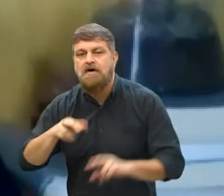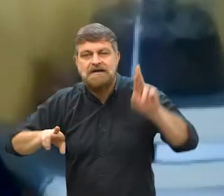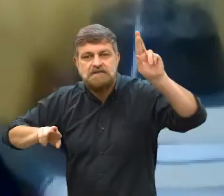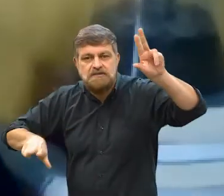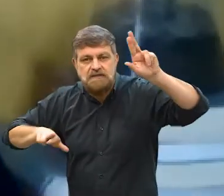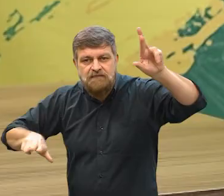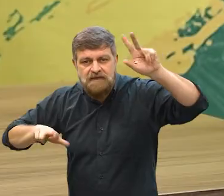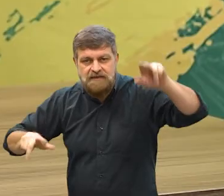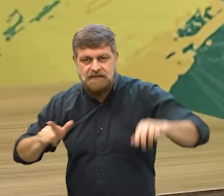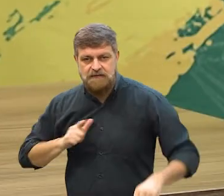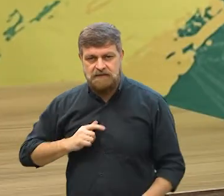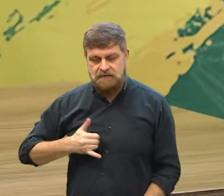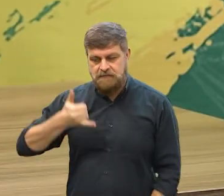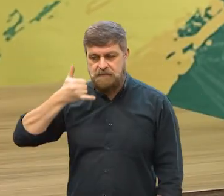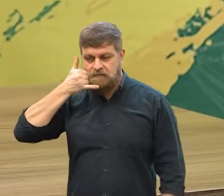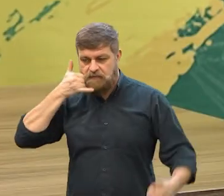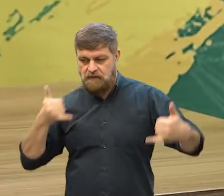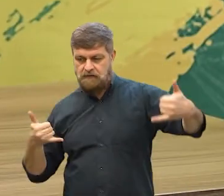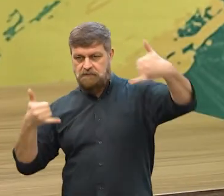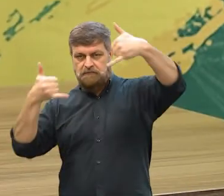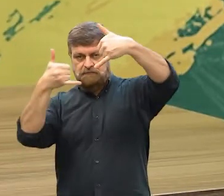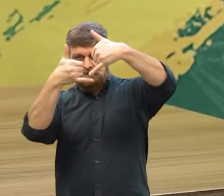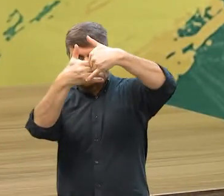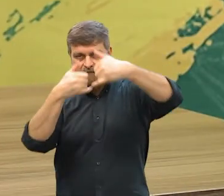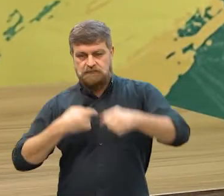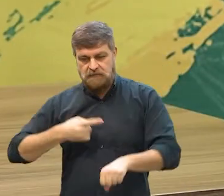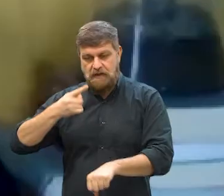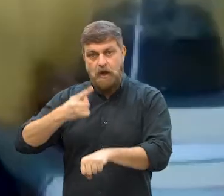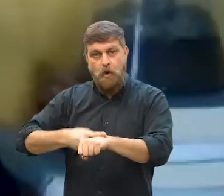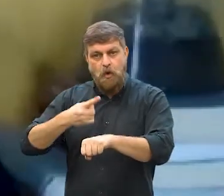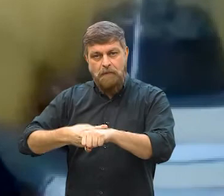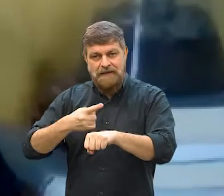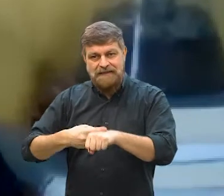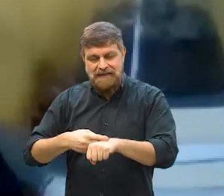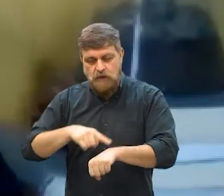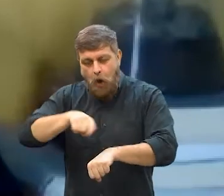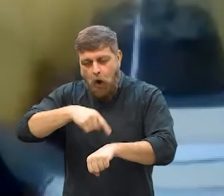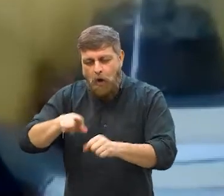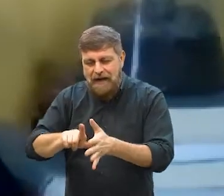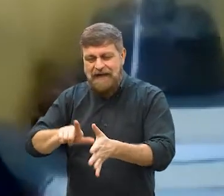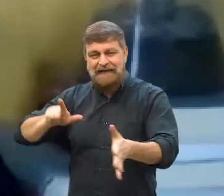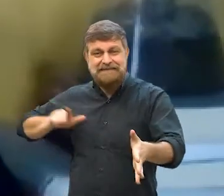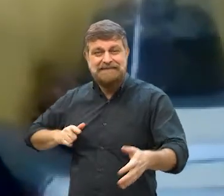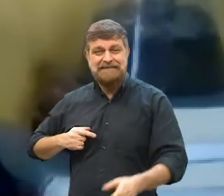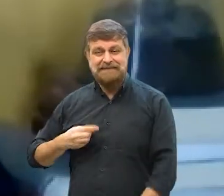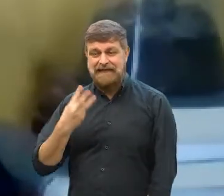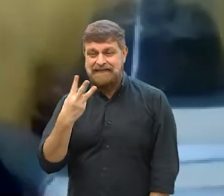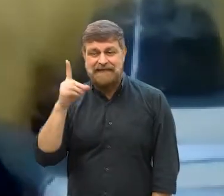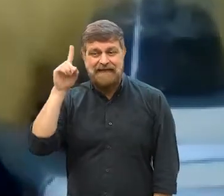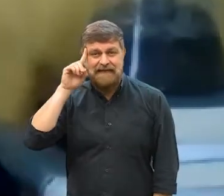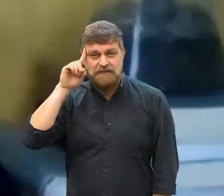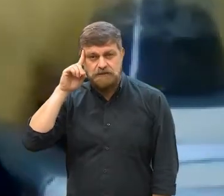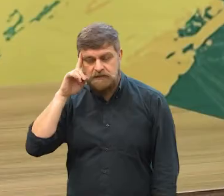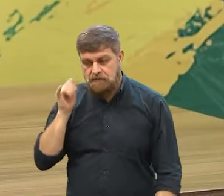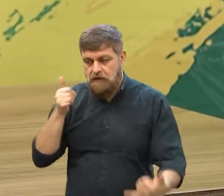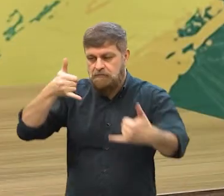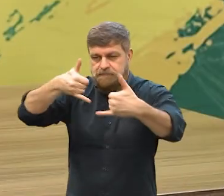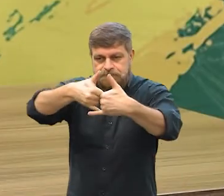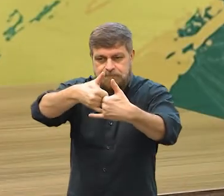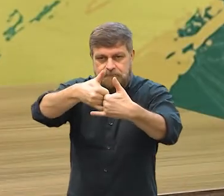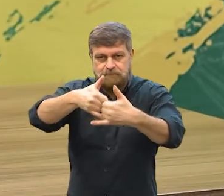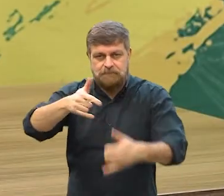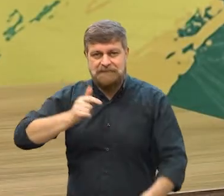você imaginar isso tem uma ligação telefônica ela tinha que ser marcada com antecedência às vezes dois três dias e não conseguimos fazer